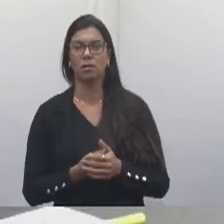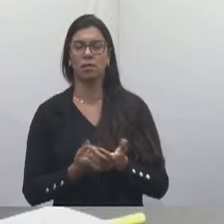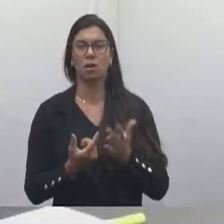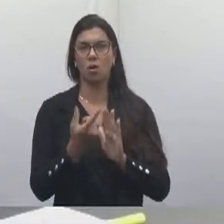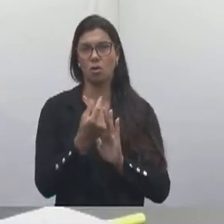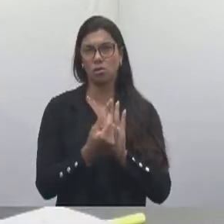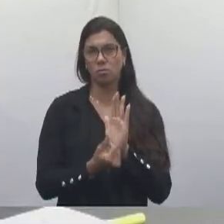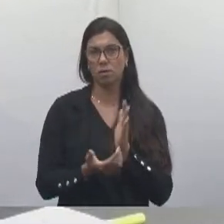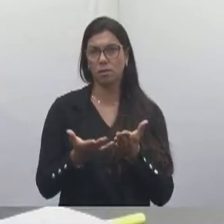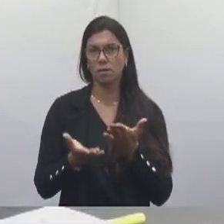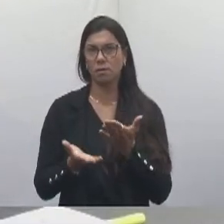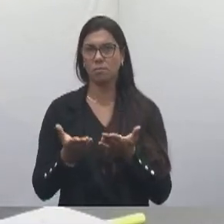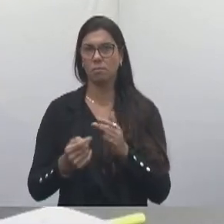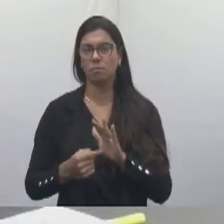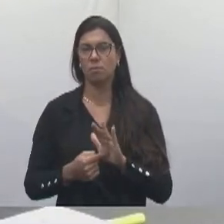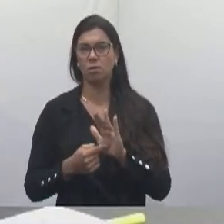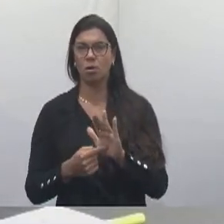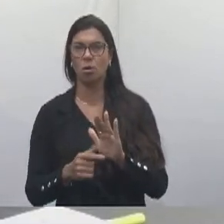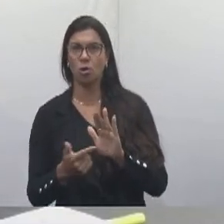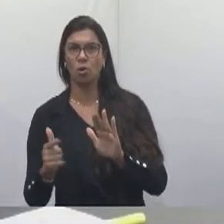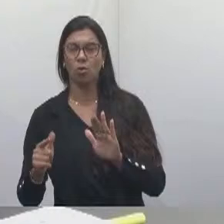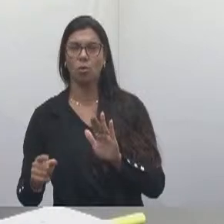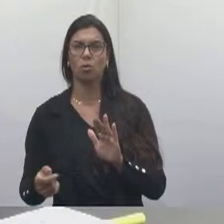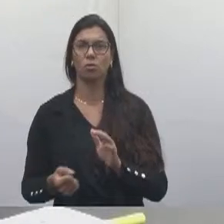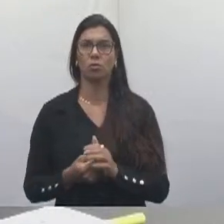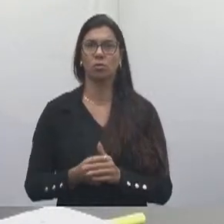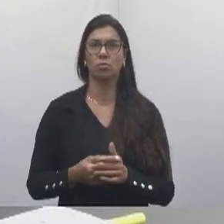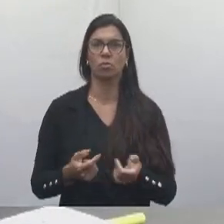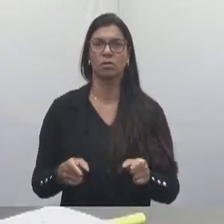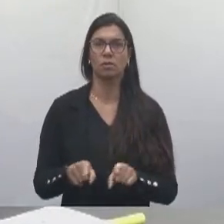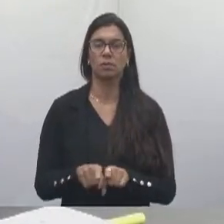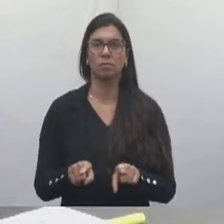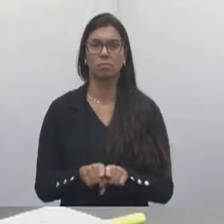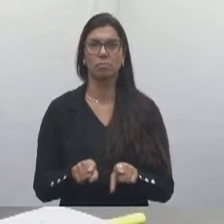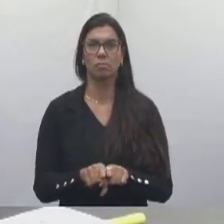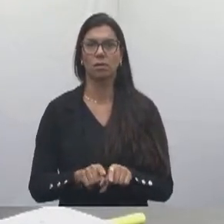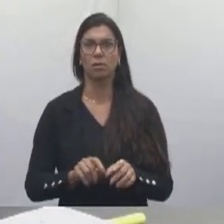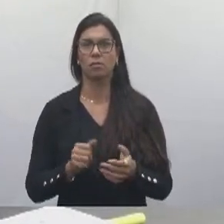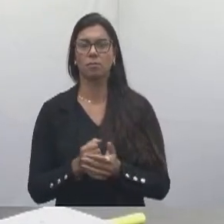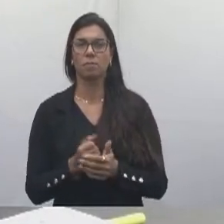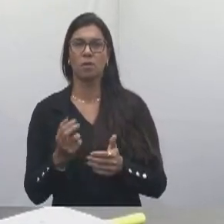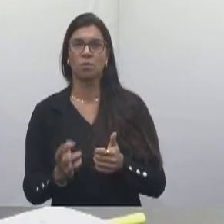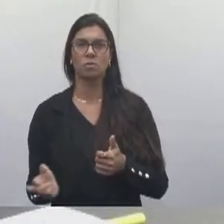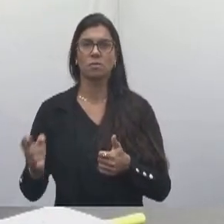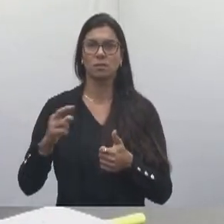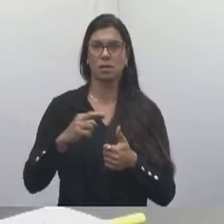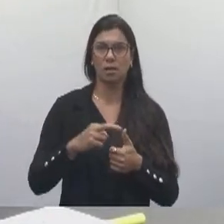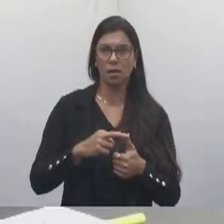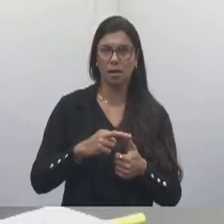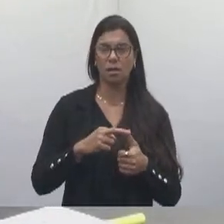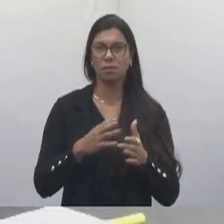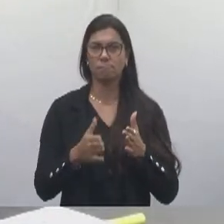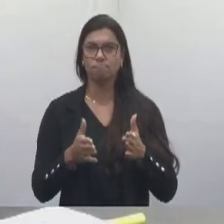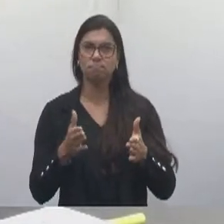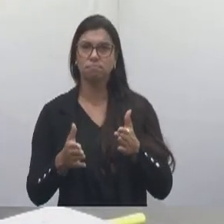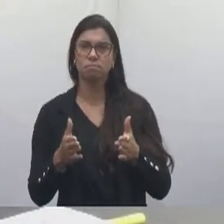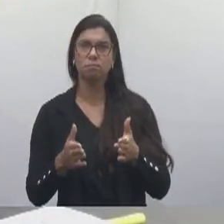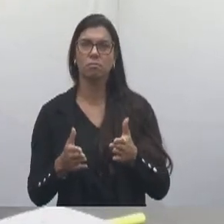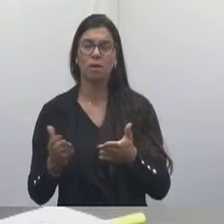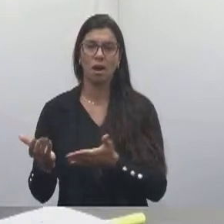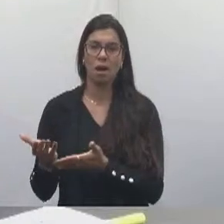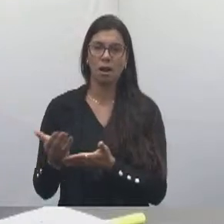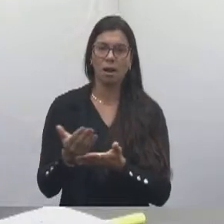equilibrada. O outro ponto também, o outro parágrafo, os encargos sociais do período foram devidamente